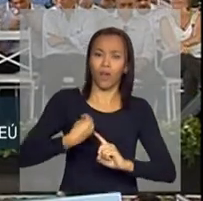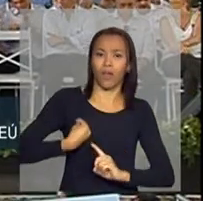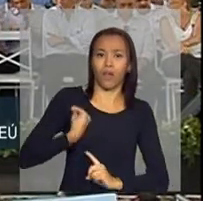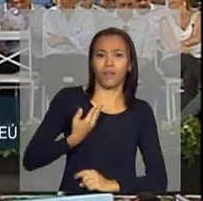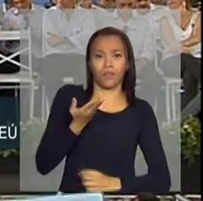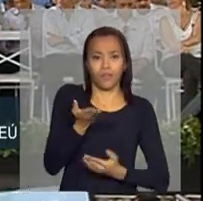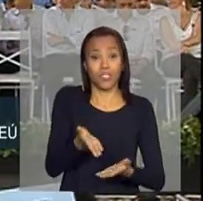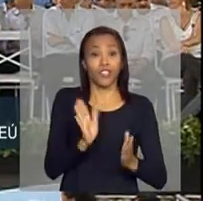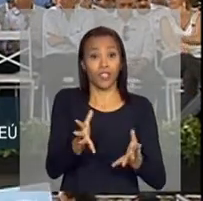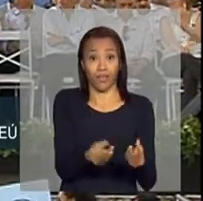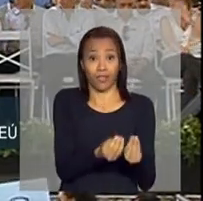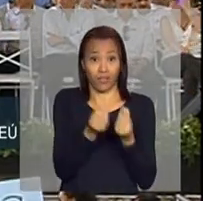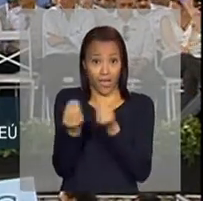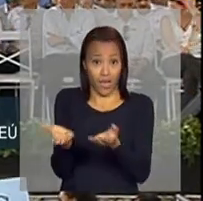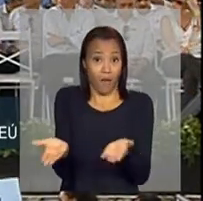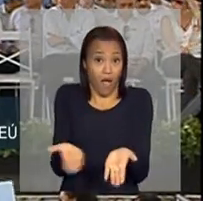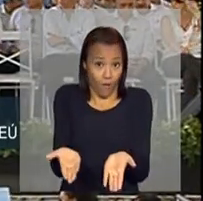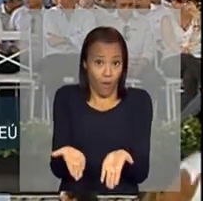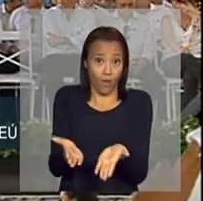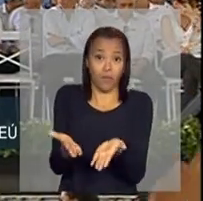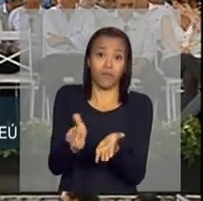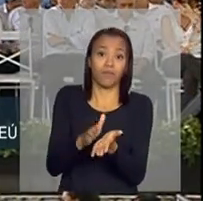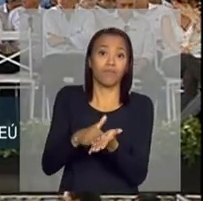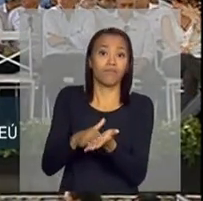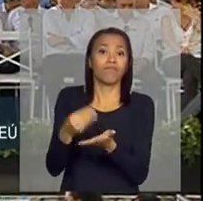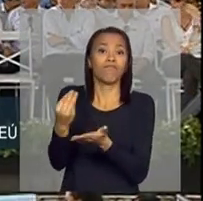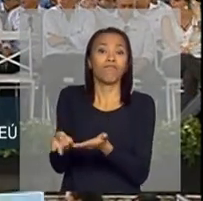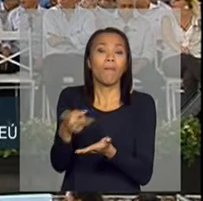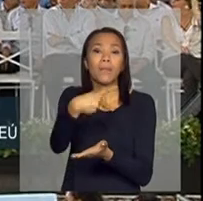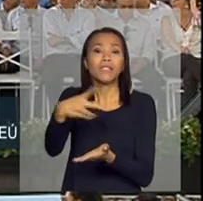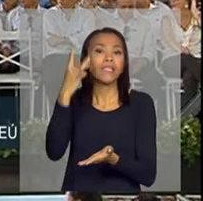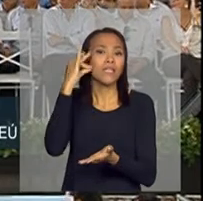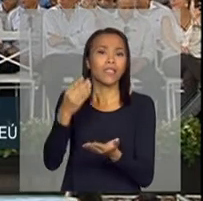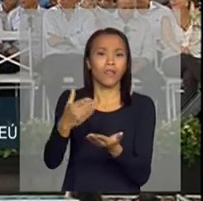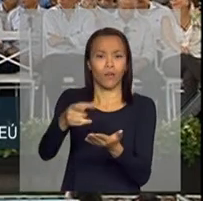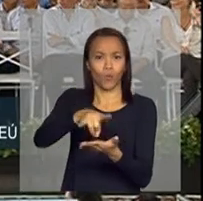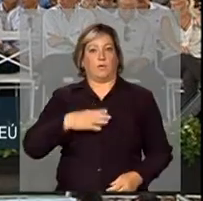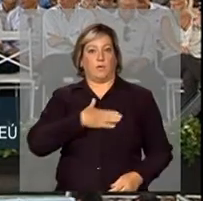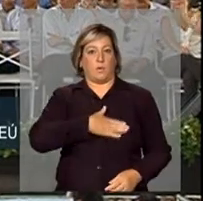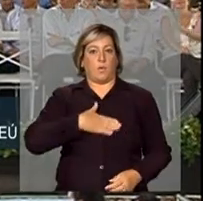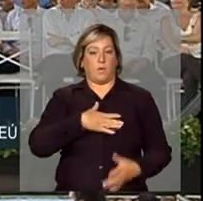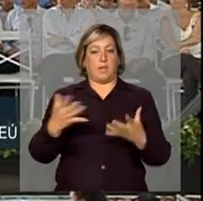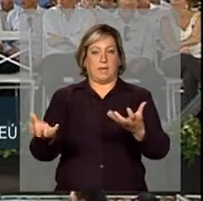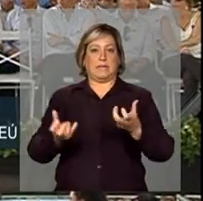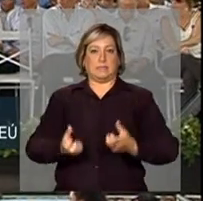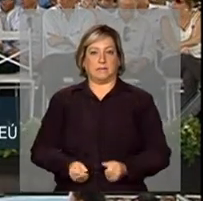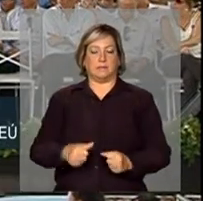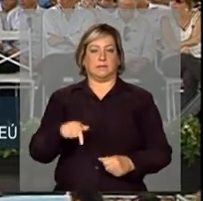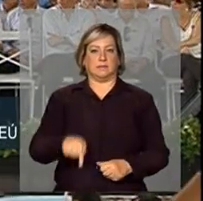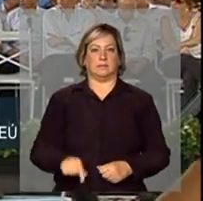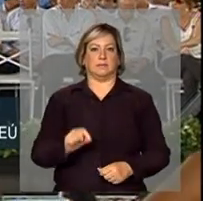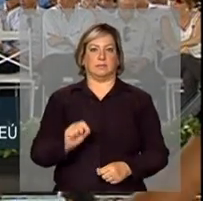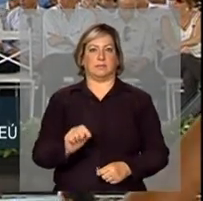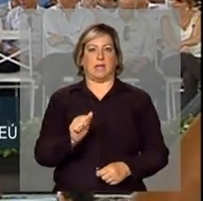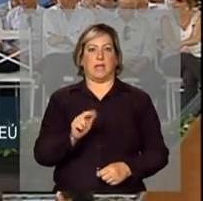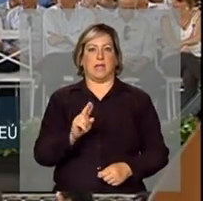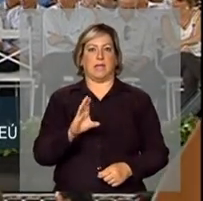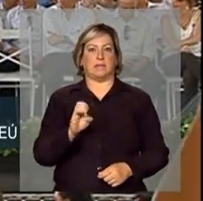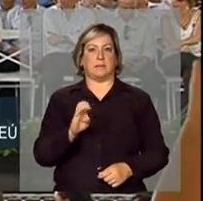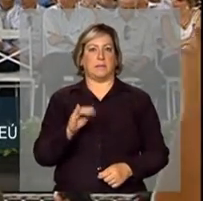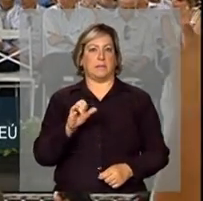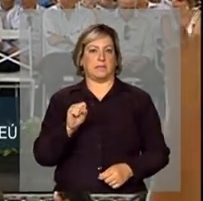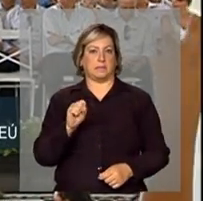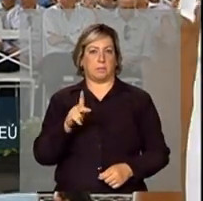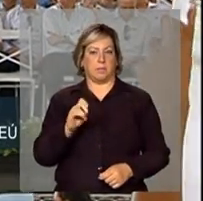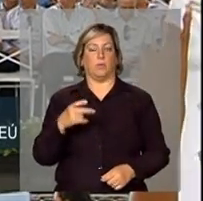mãos da presidenta um belo documento que tive a honra de receber do arcebispo